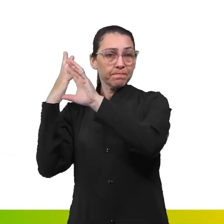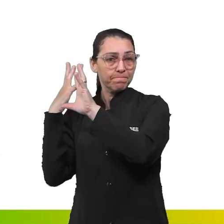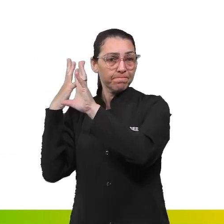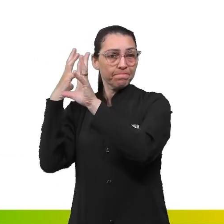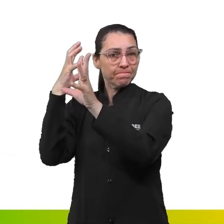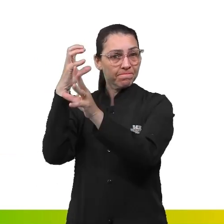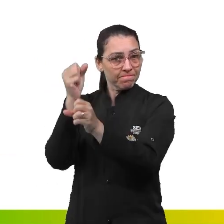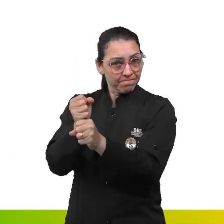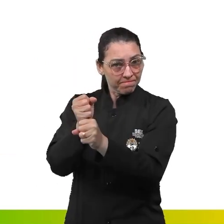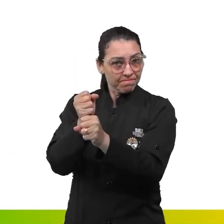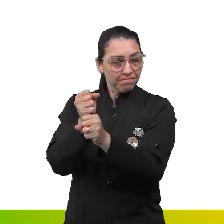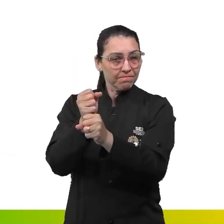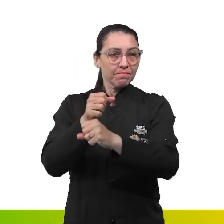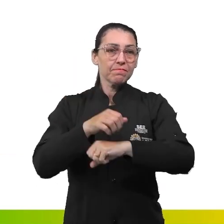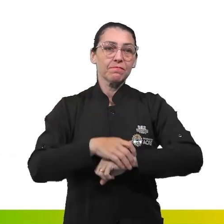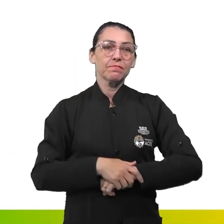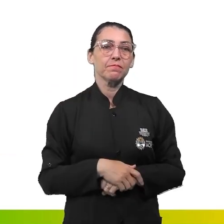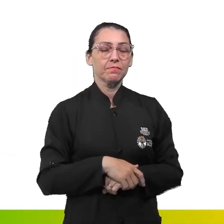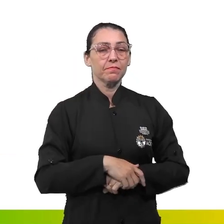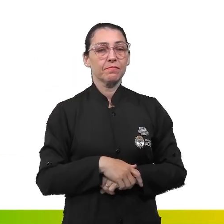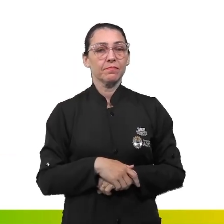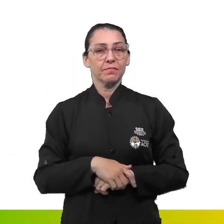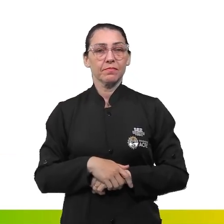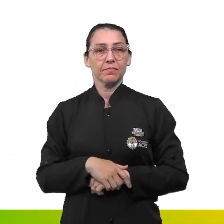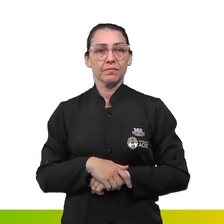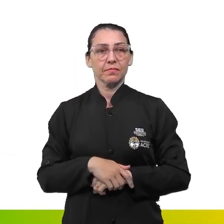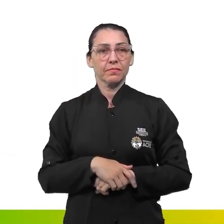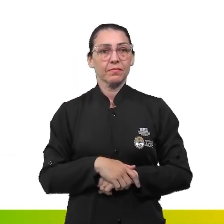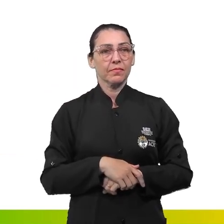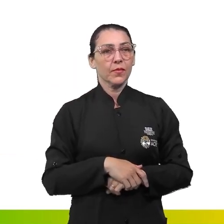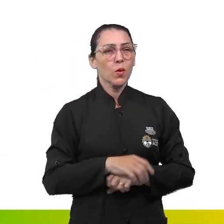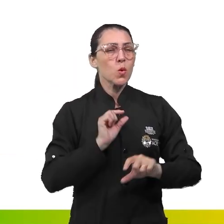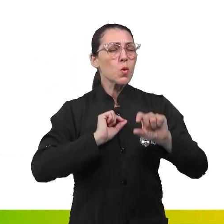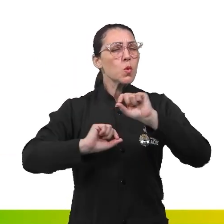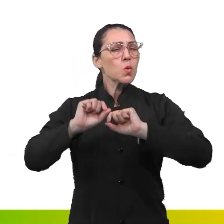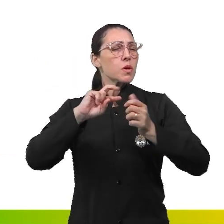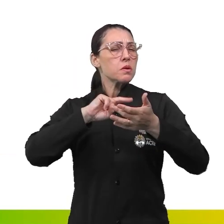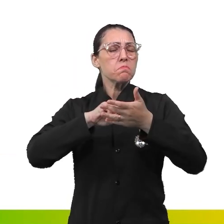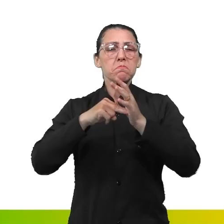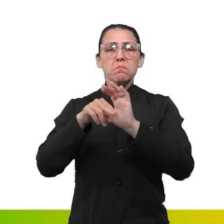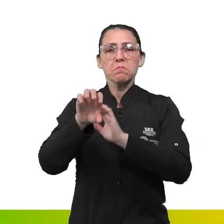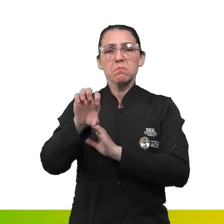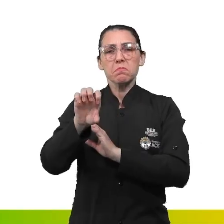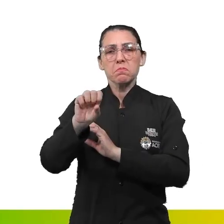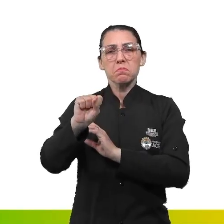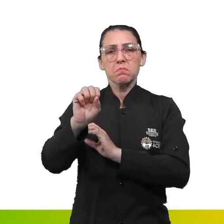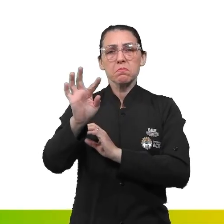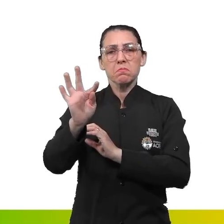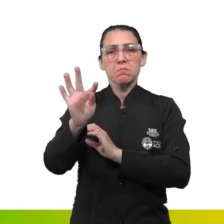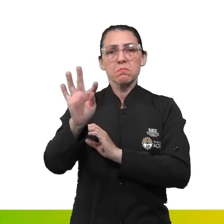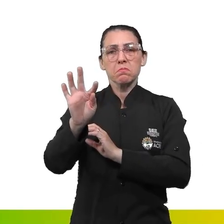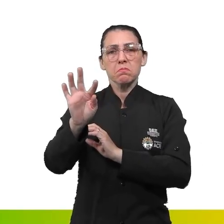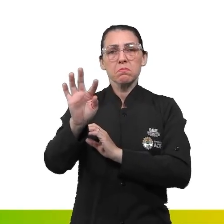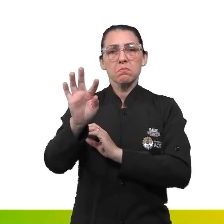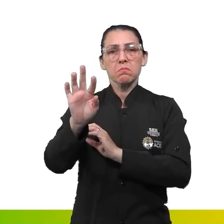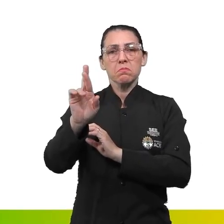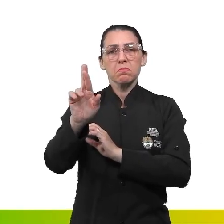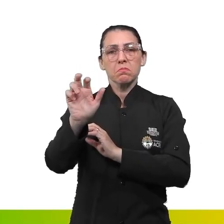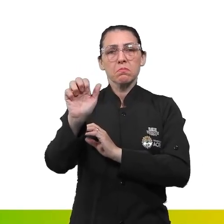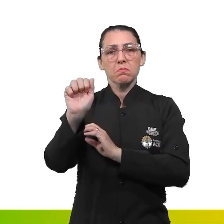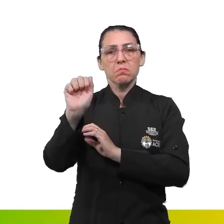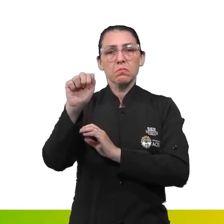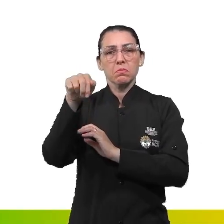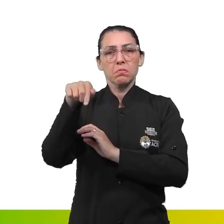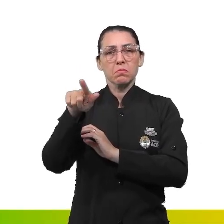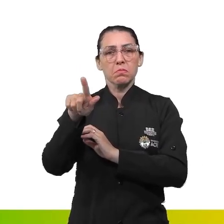Estamos chegando ao finalzinho da nossa aula, vamos fazer uma breve revisão. Nesse caso, let's review, vamos